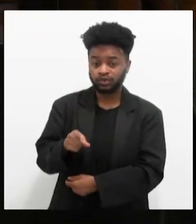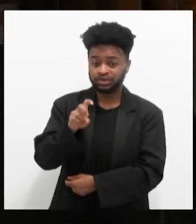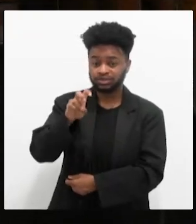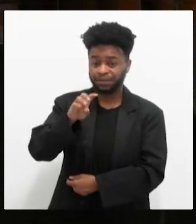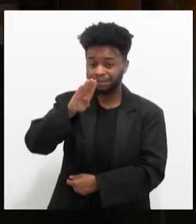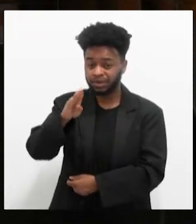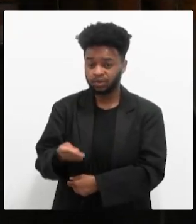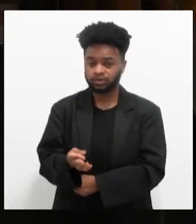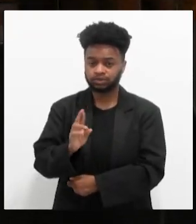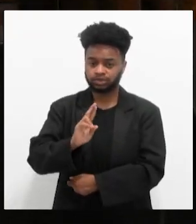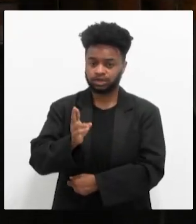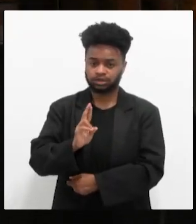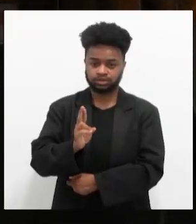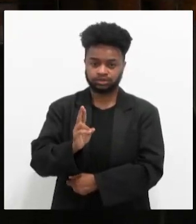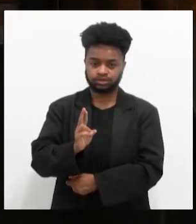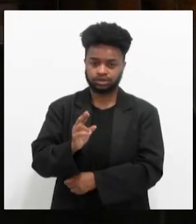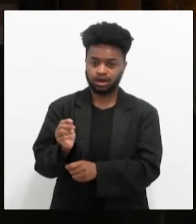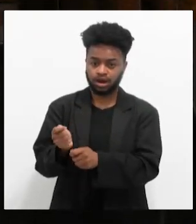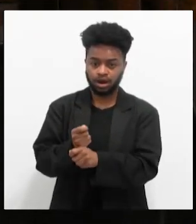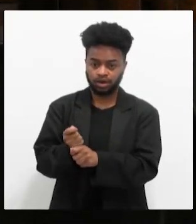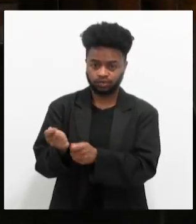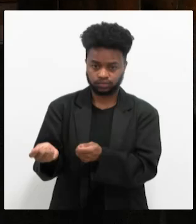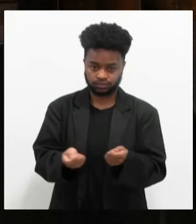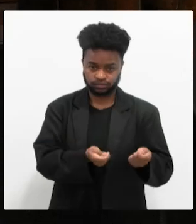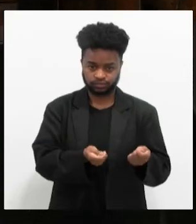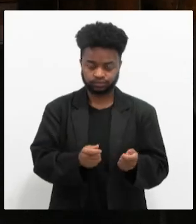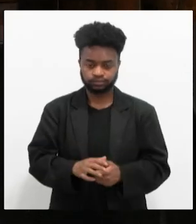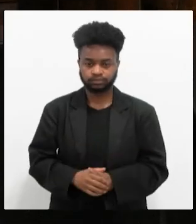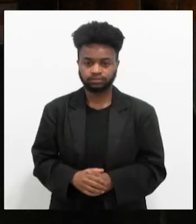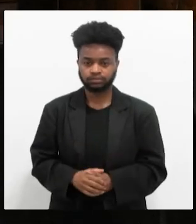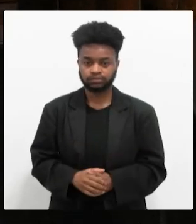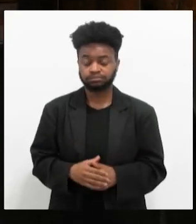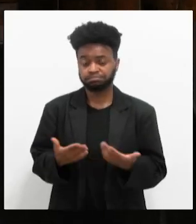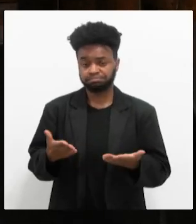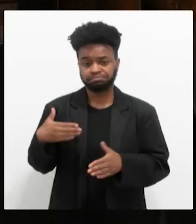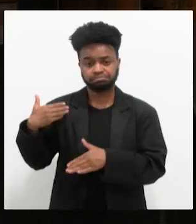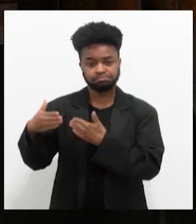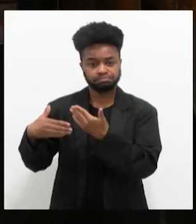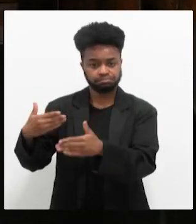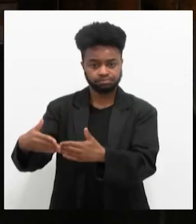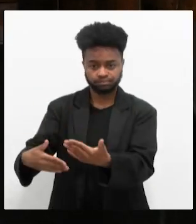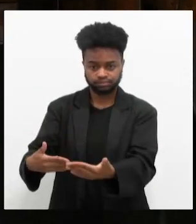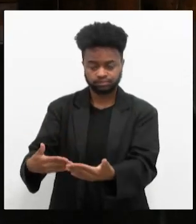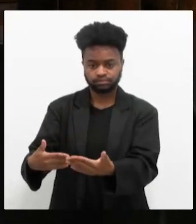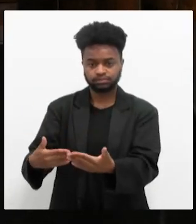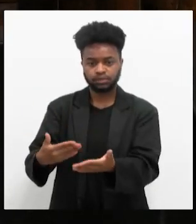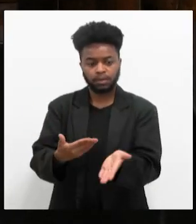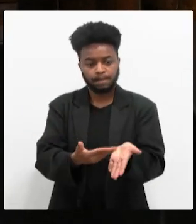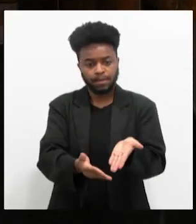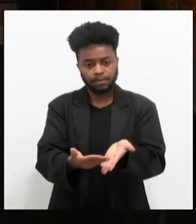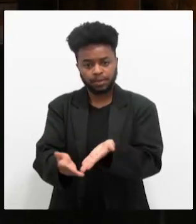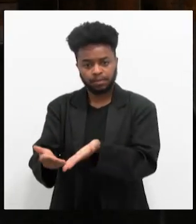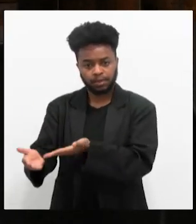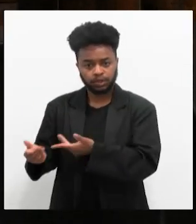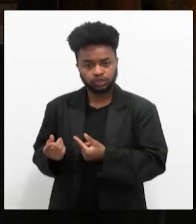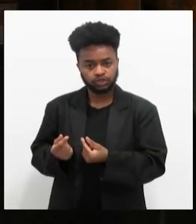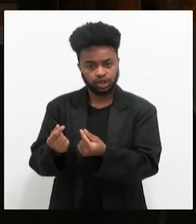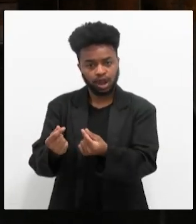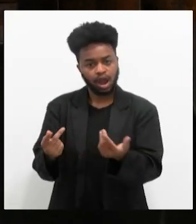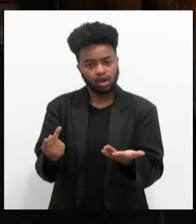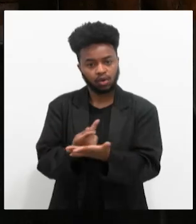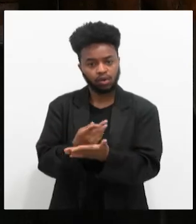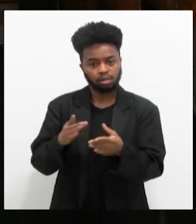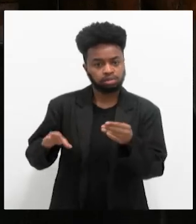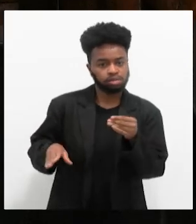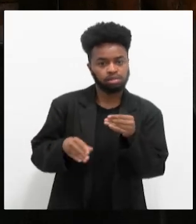1,5 bilhões de reais por ano. Alguns anos se passaram, essas perdas estão